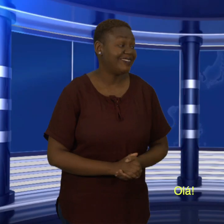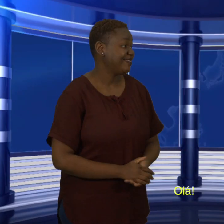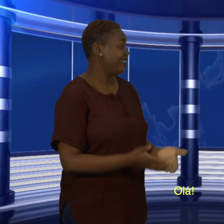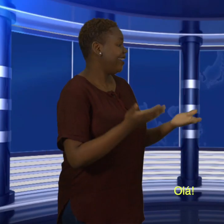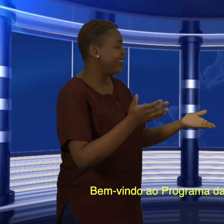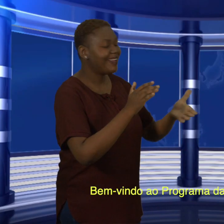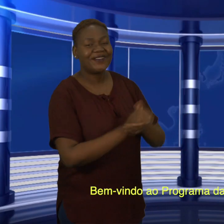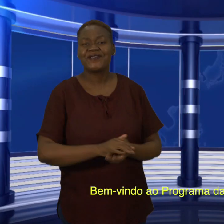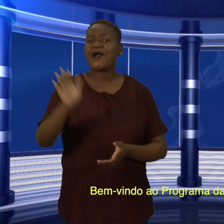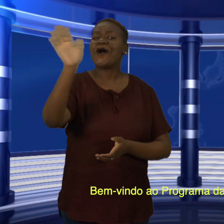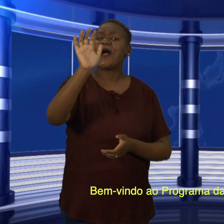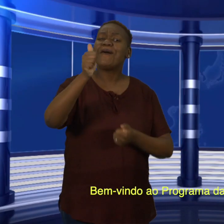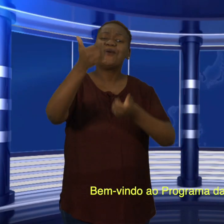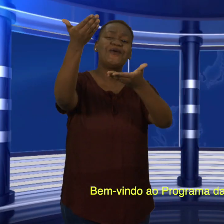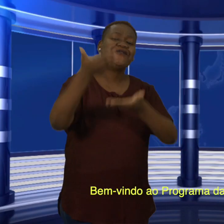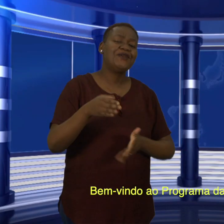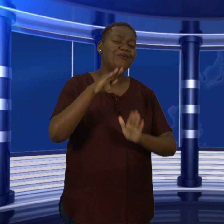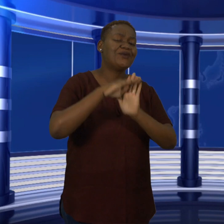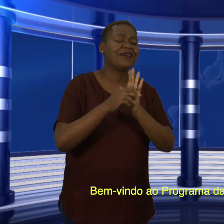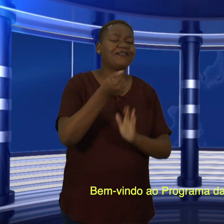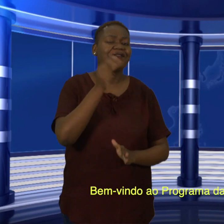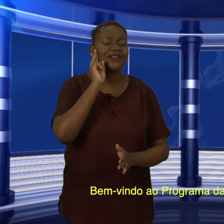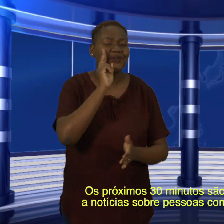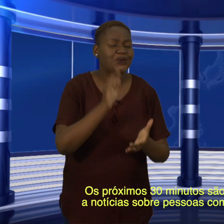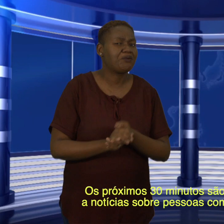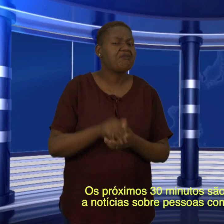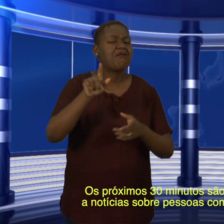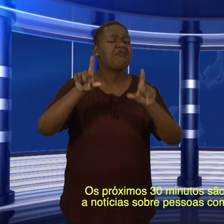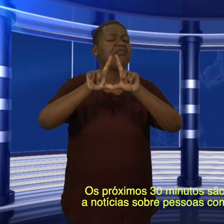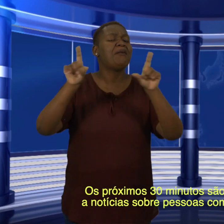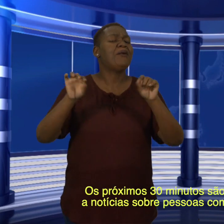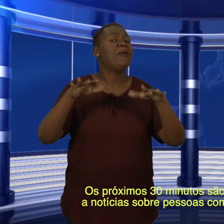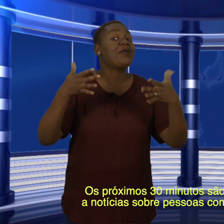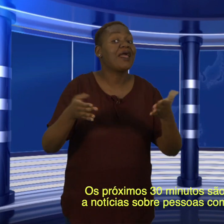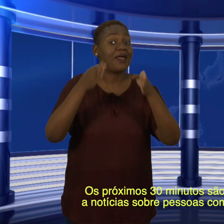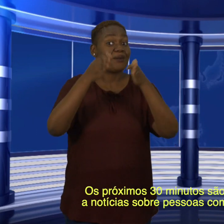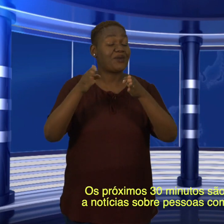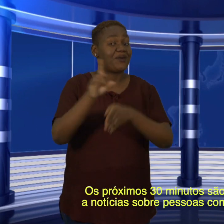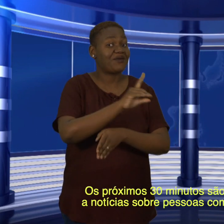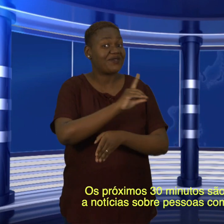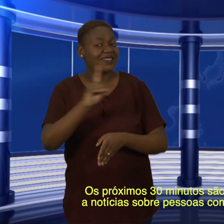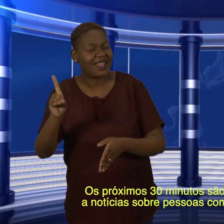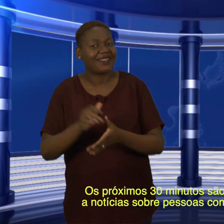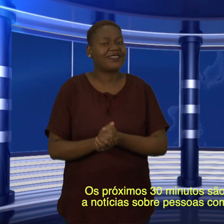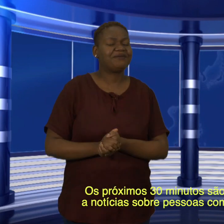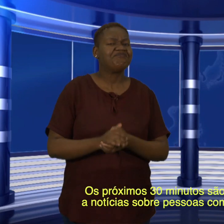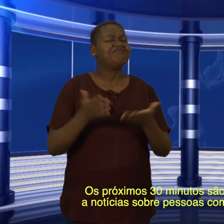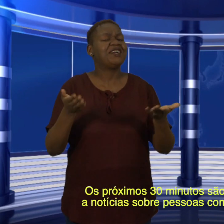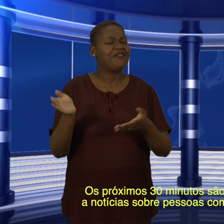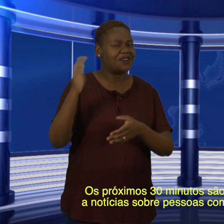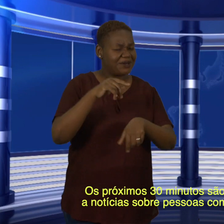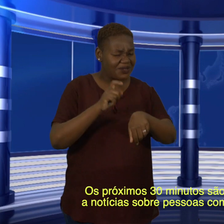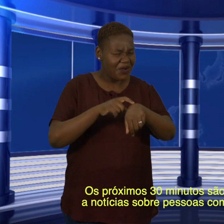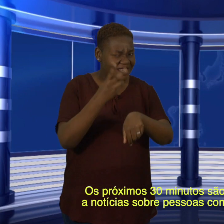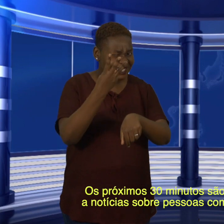Olá, bem-vindo ao programa da TV Surdo. Os próximos 30 minutos são reservados às